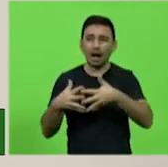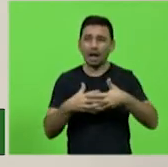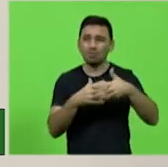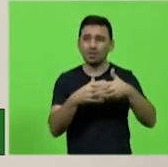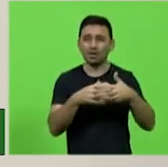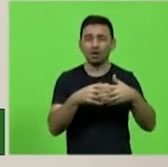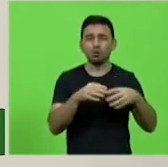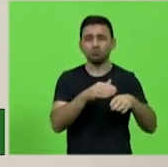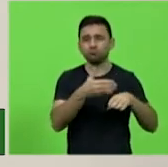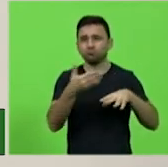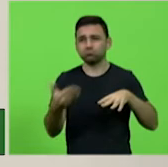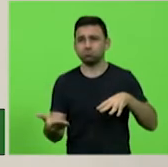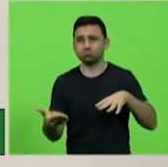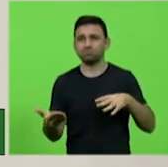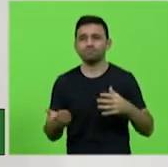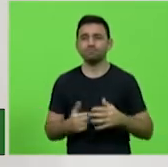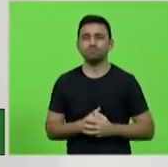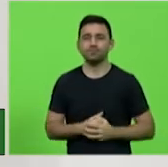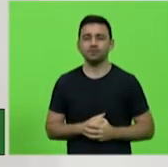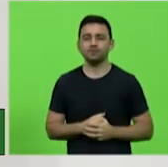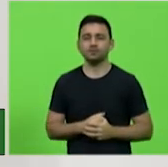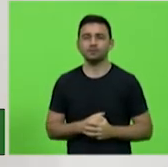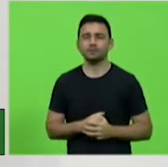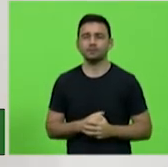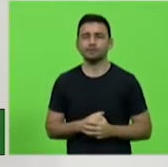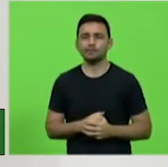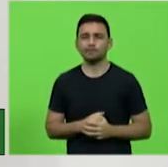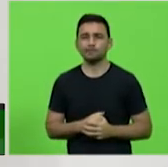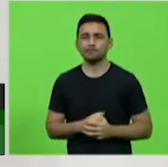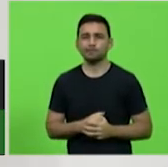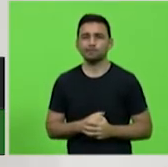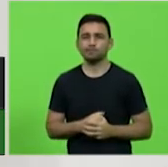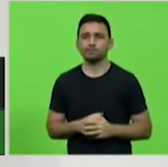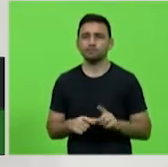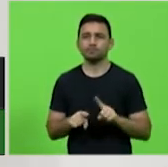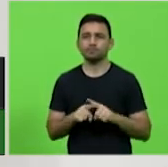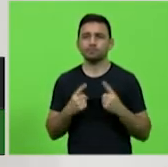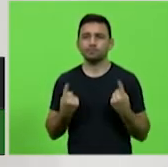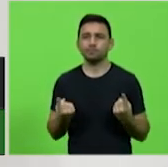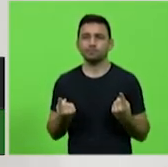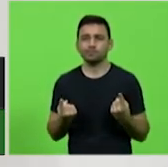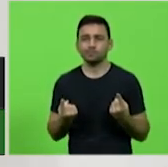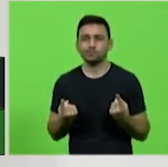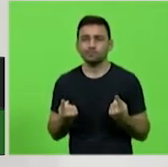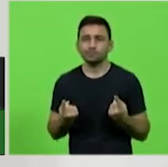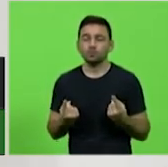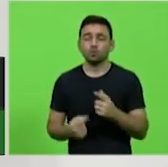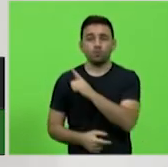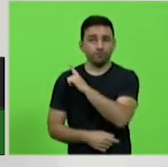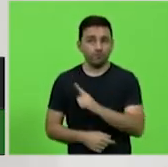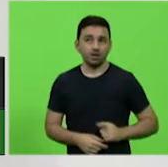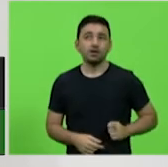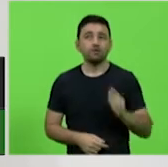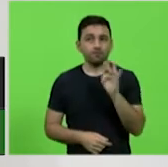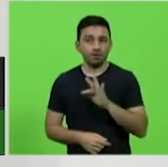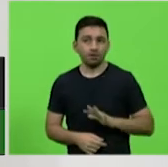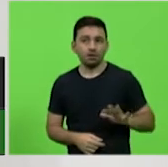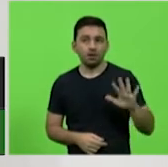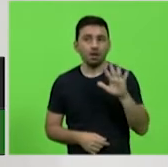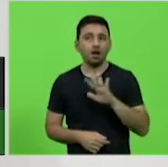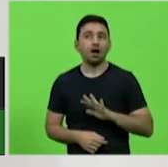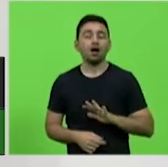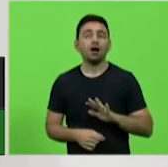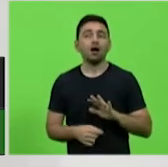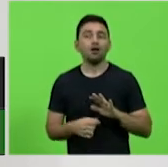cima dos dois. Estou com você. Então tem responsabilidade sim. O governo federal e a concessionária